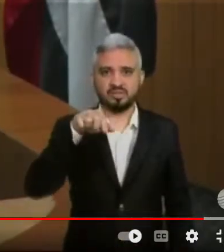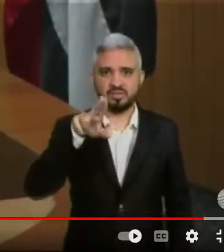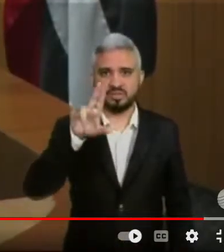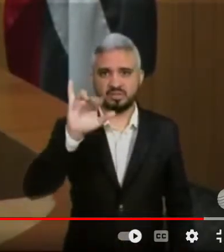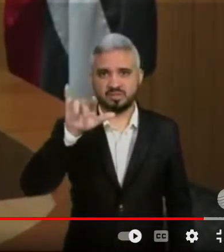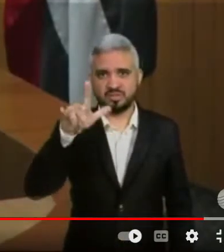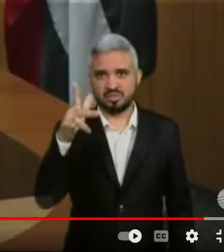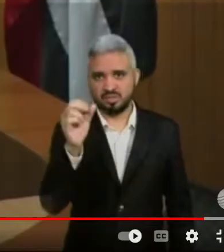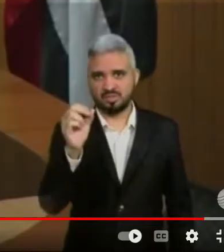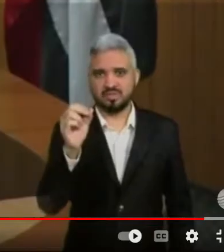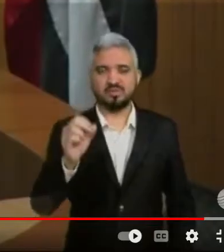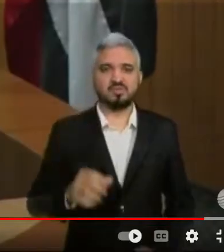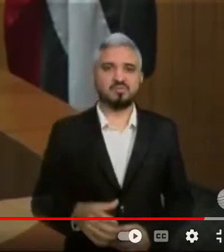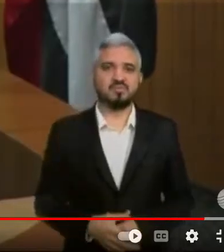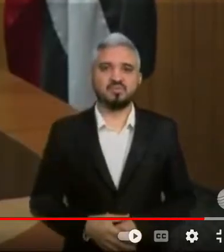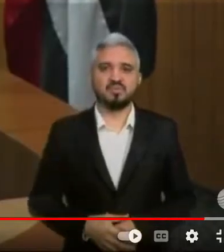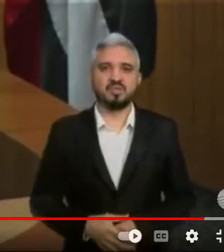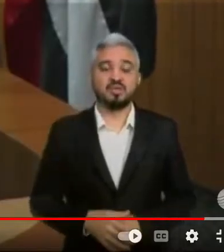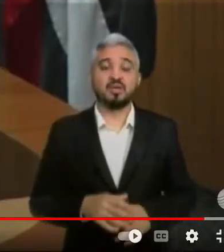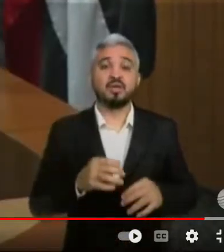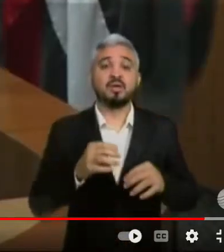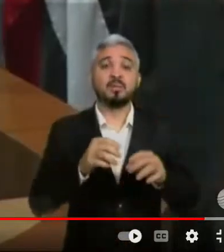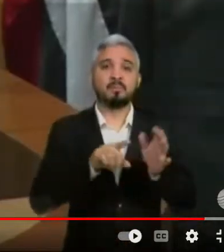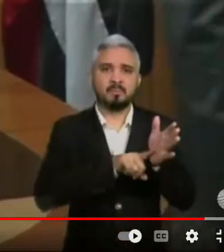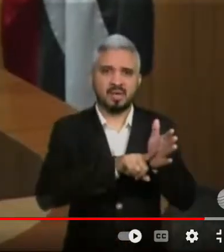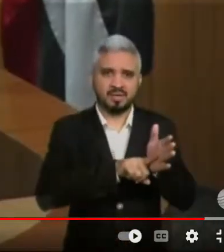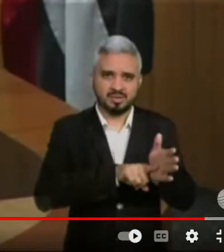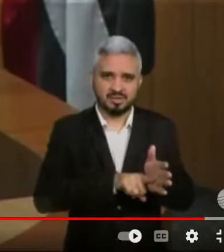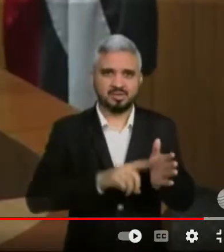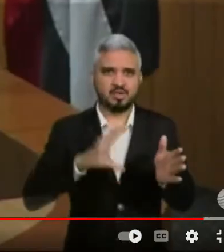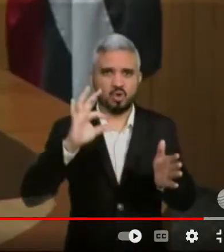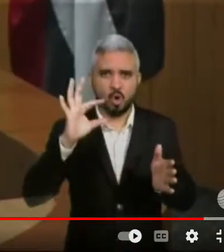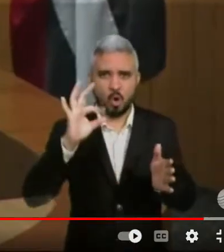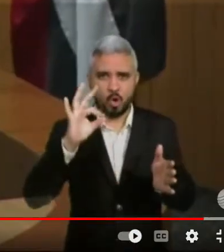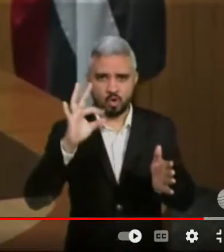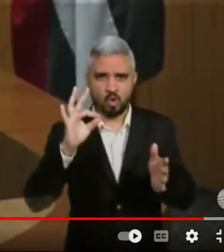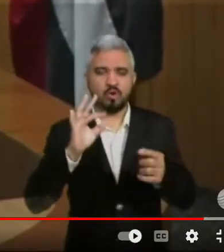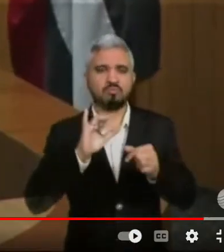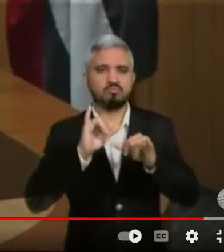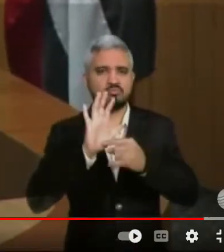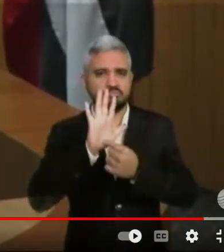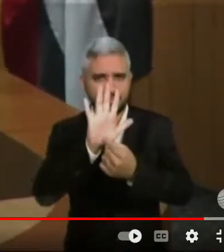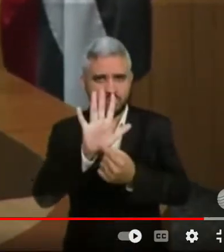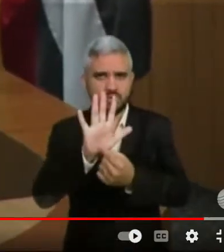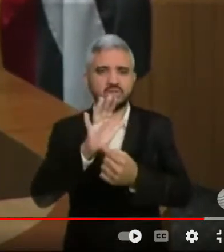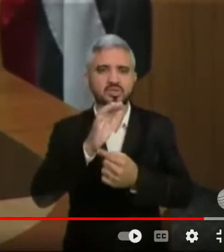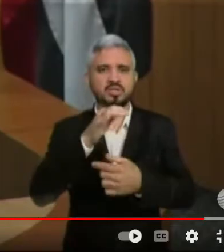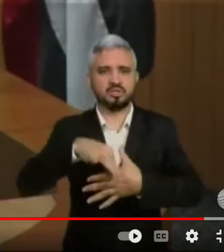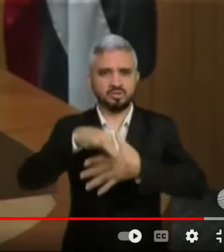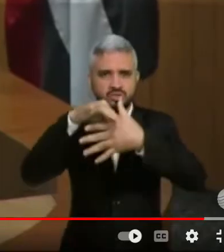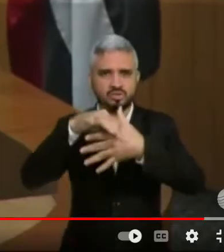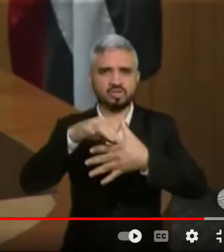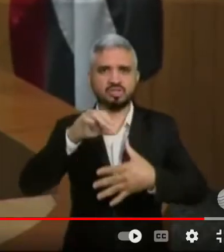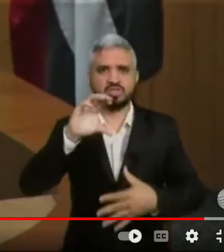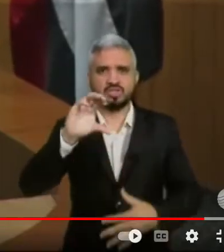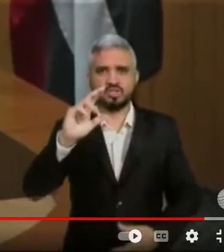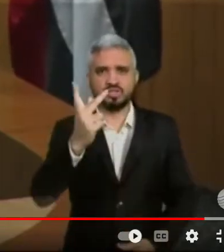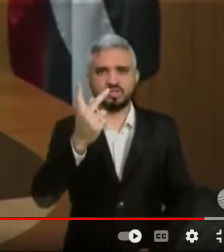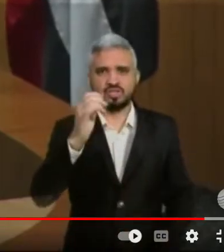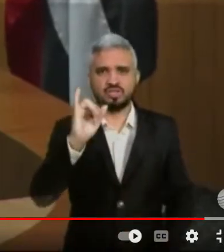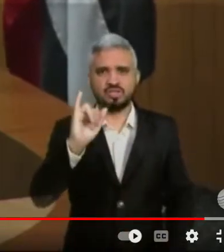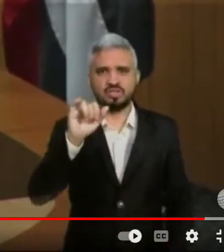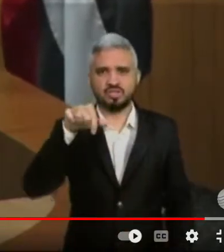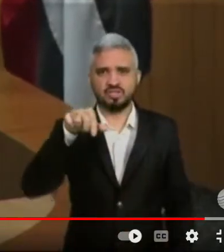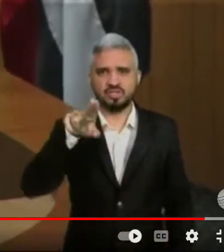eleitoral. Blog do Minardi: pesquisa em Codó confirma a liderança de Chiquinho. O que a pesquisa confirma é